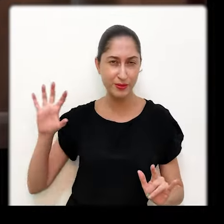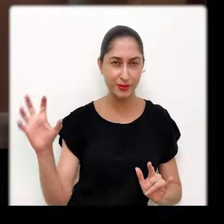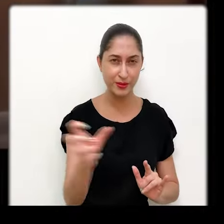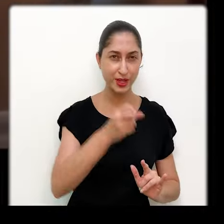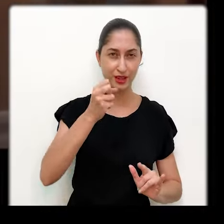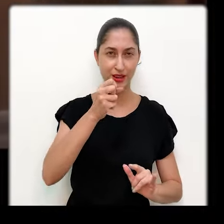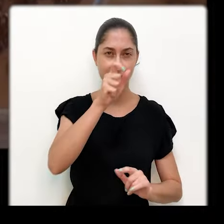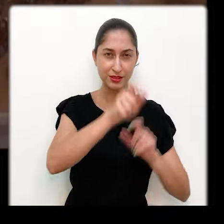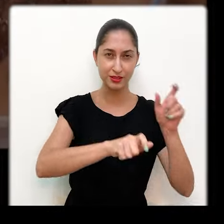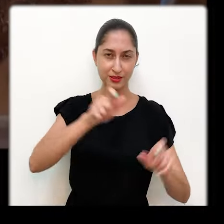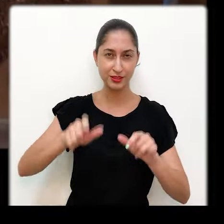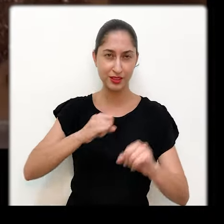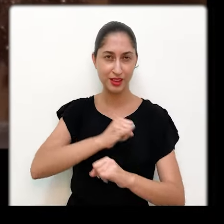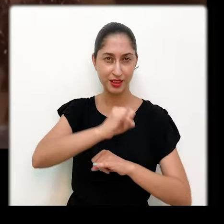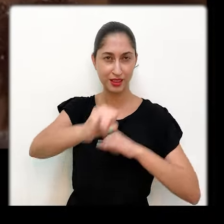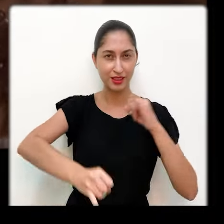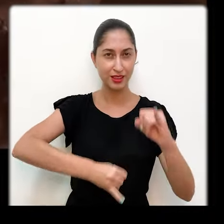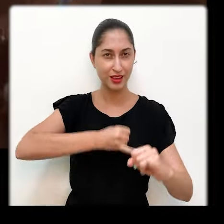e sua